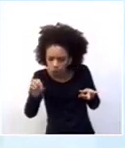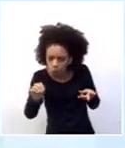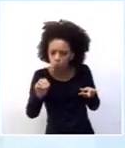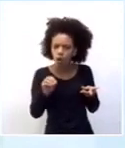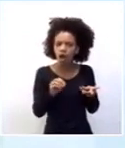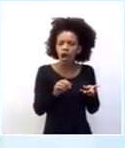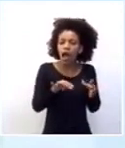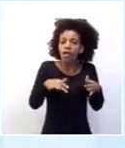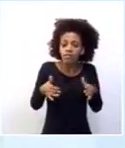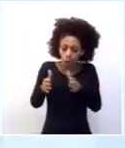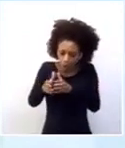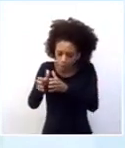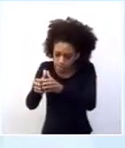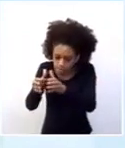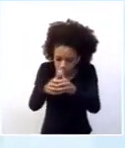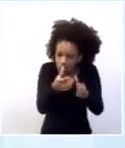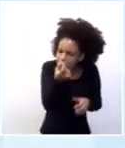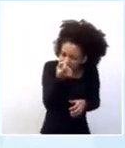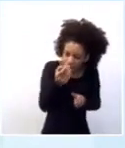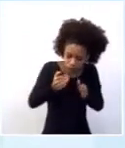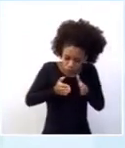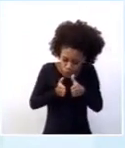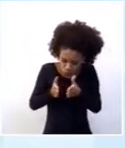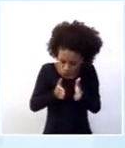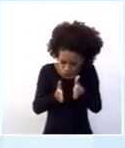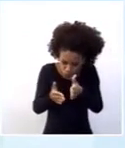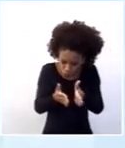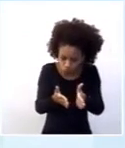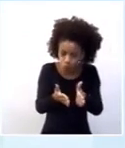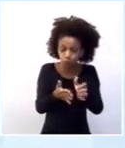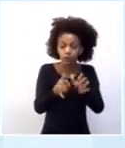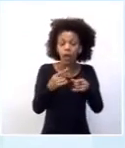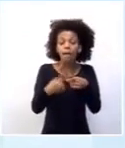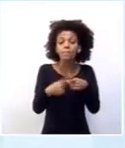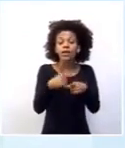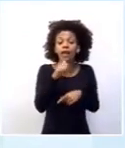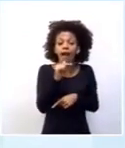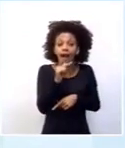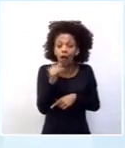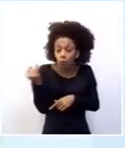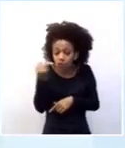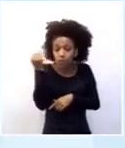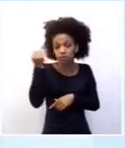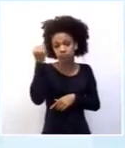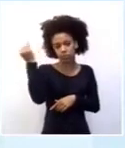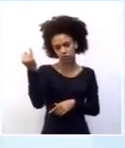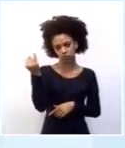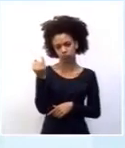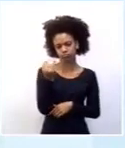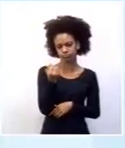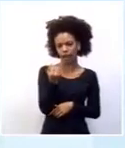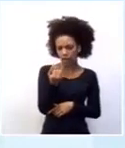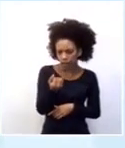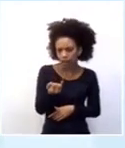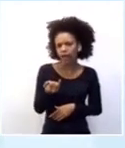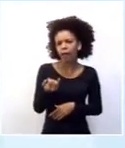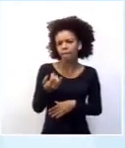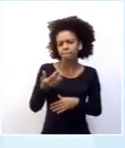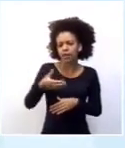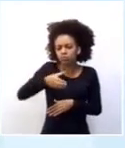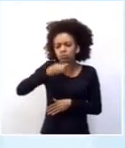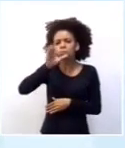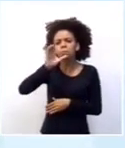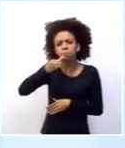desenvolver próximos a esses grandes rios. É fundamental a água. A água é para a gente beber, para a gente irrigar as nossas